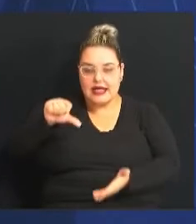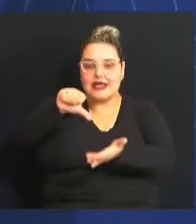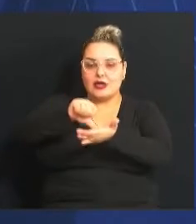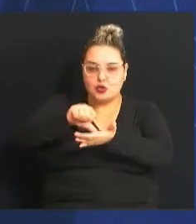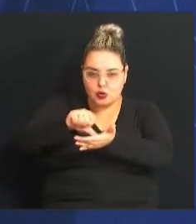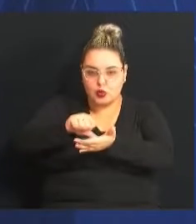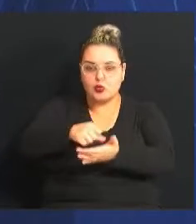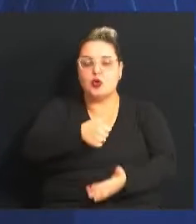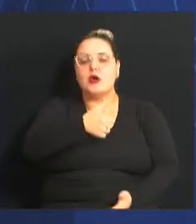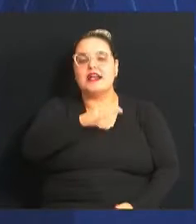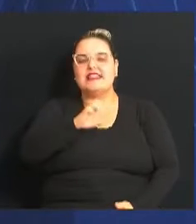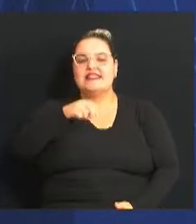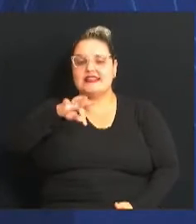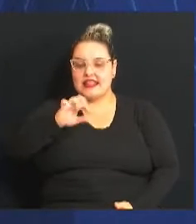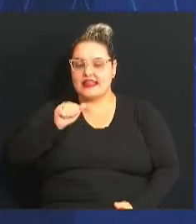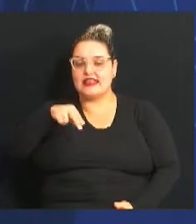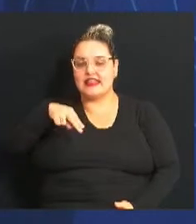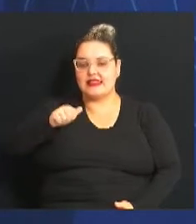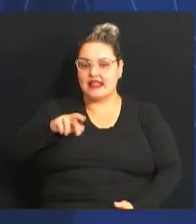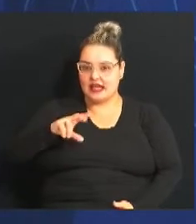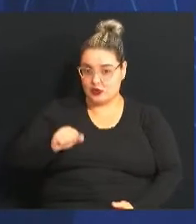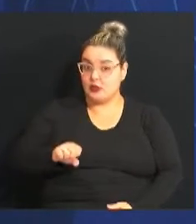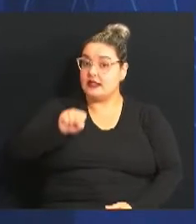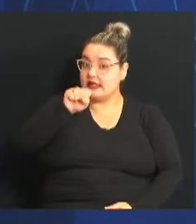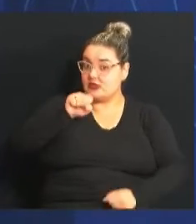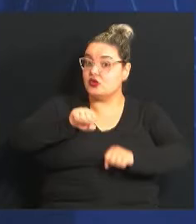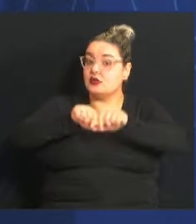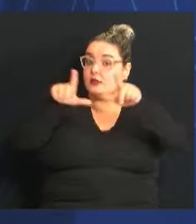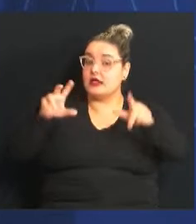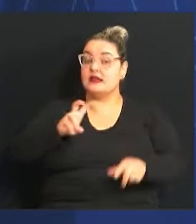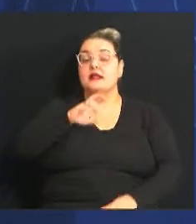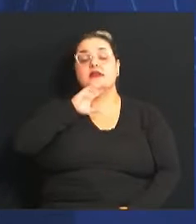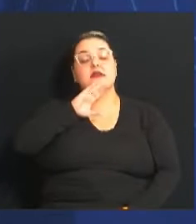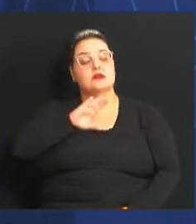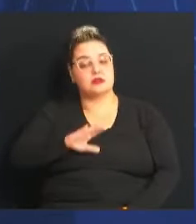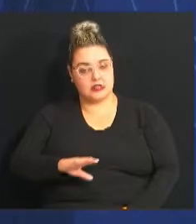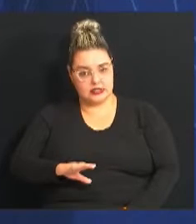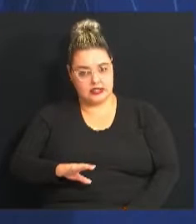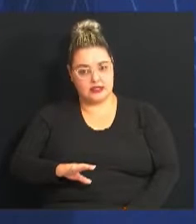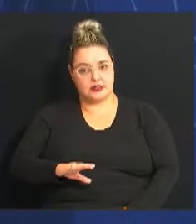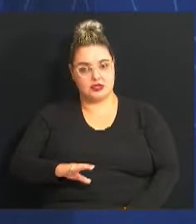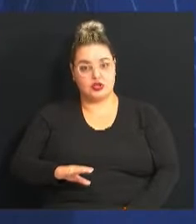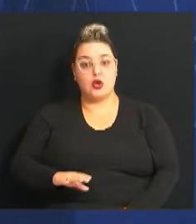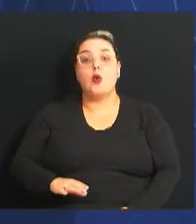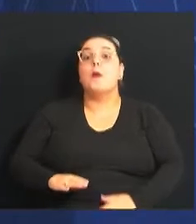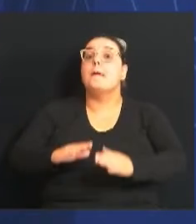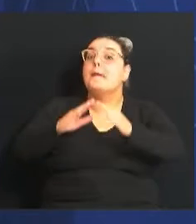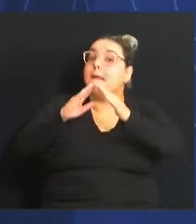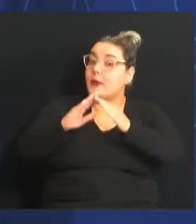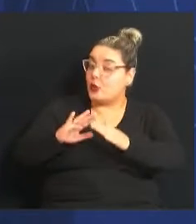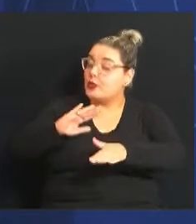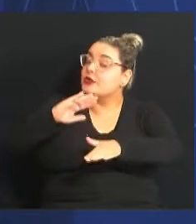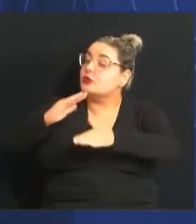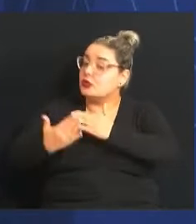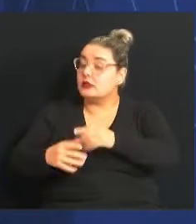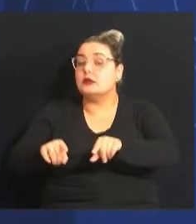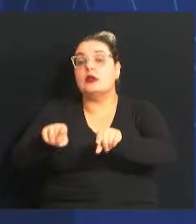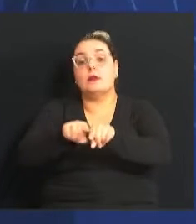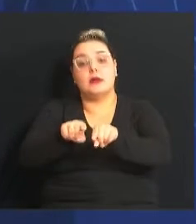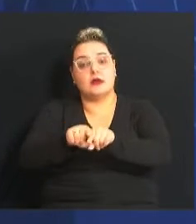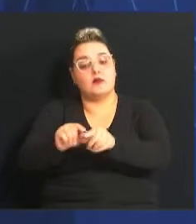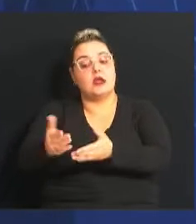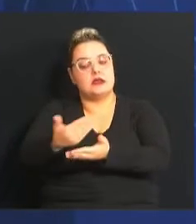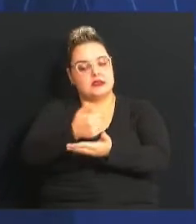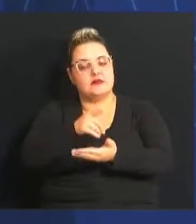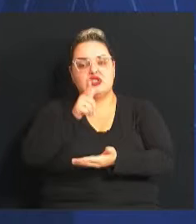Centenário, das 8 horas da manhã às 5 horas da tarde. Então, moradores destes bairros também façam a